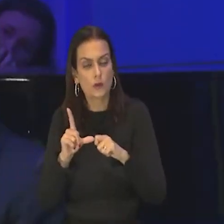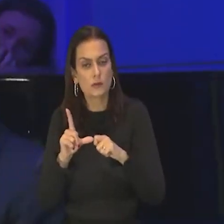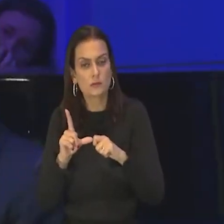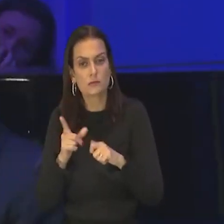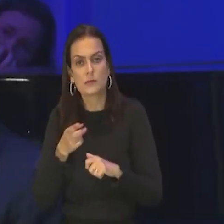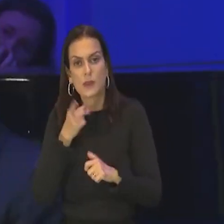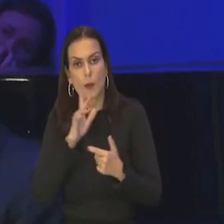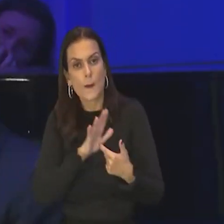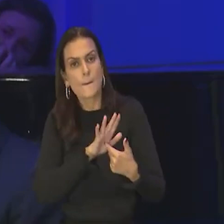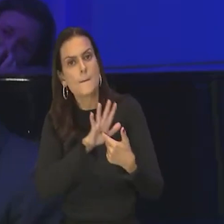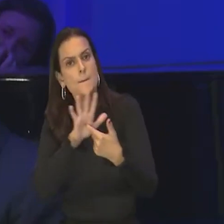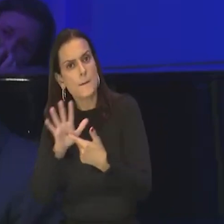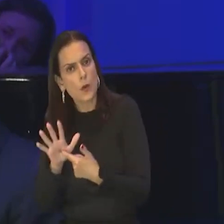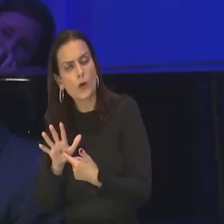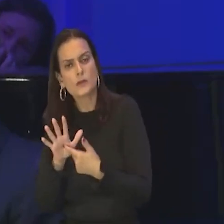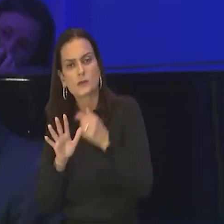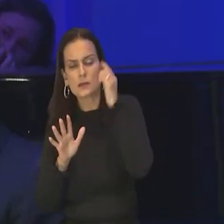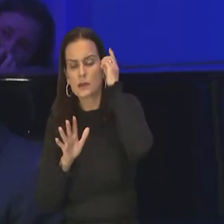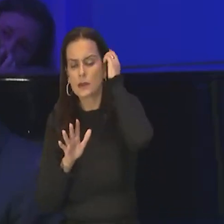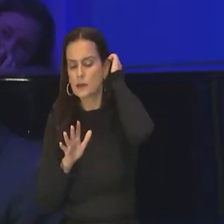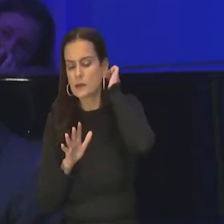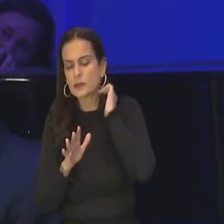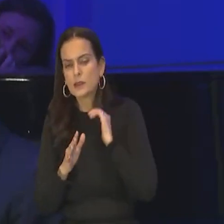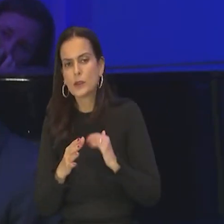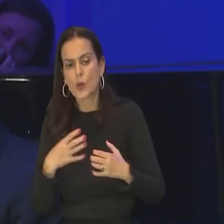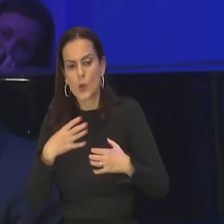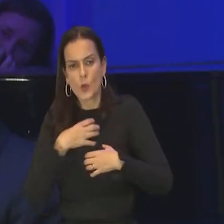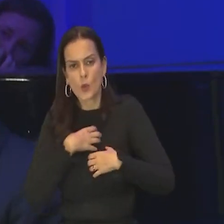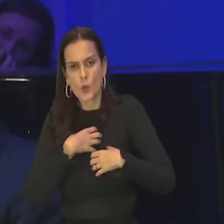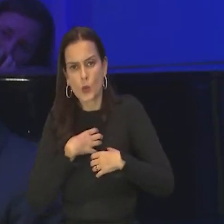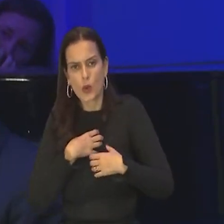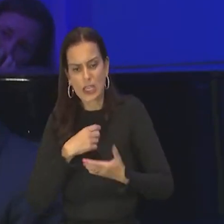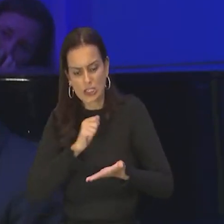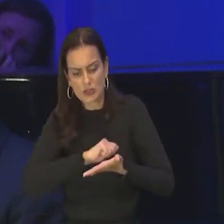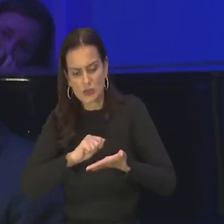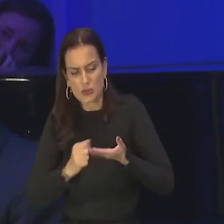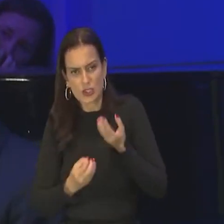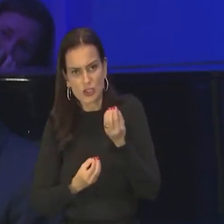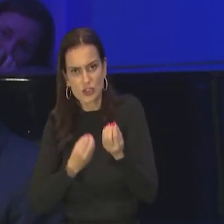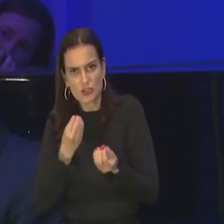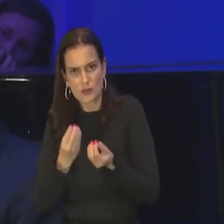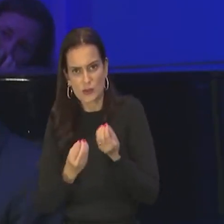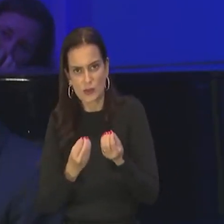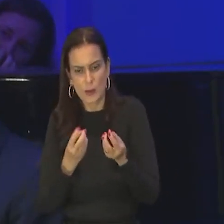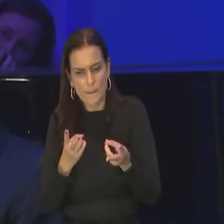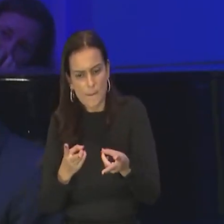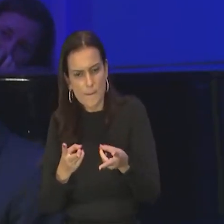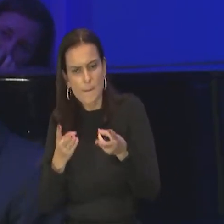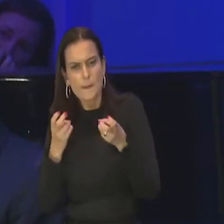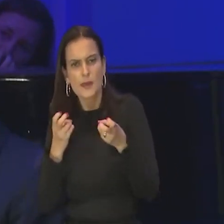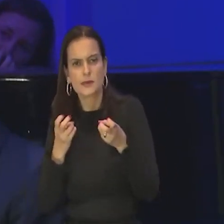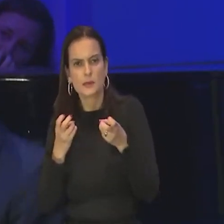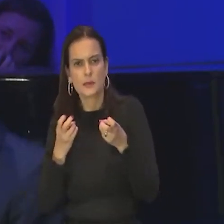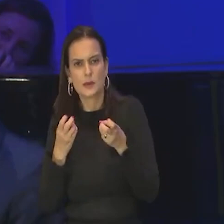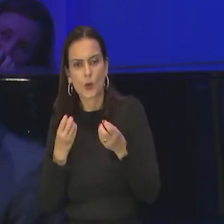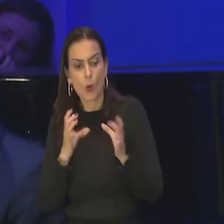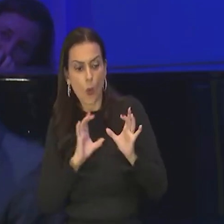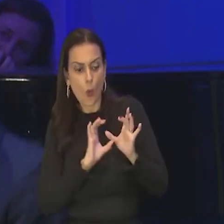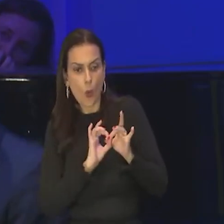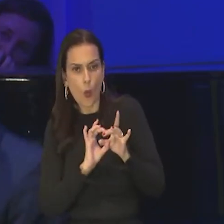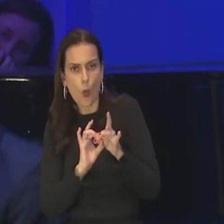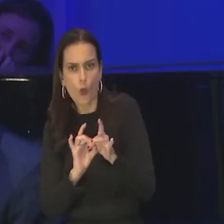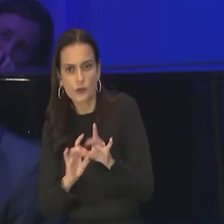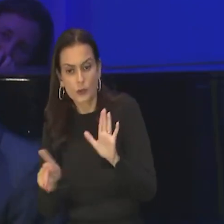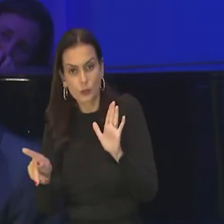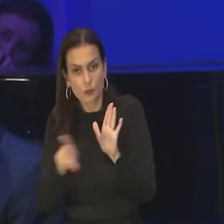de demonstrar um estilo literário diferente dos demais, da sua percepção literária, o que não